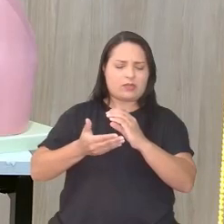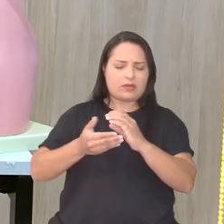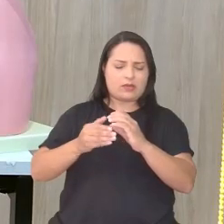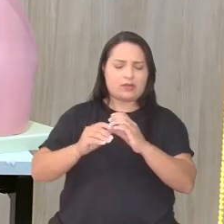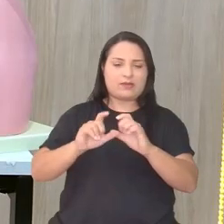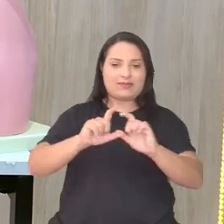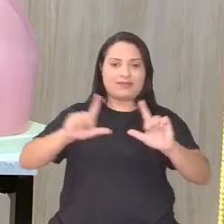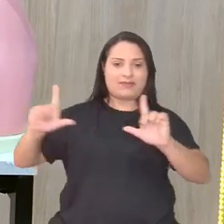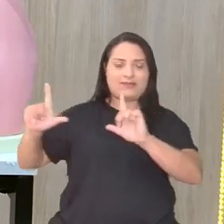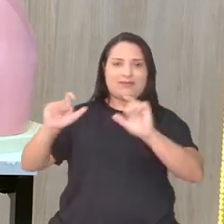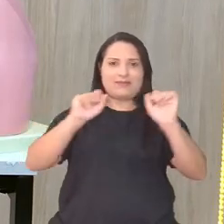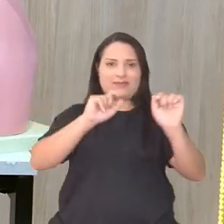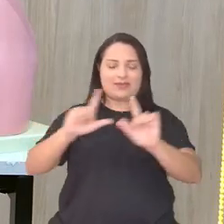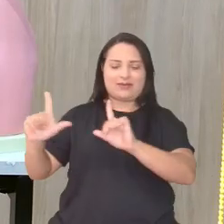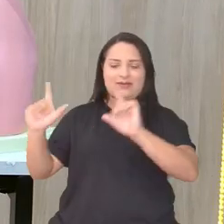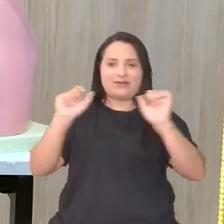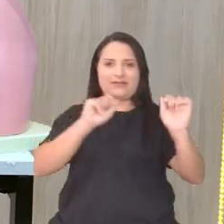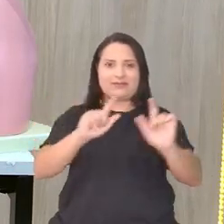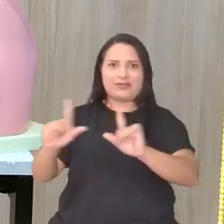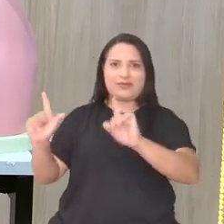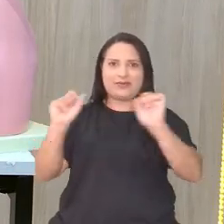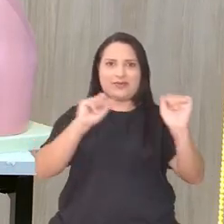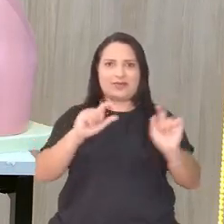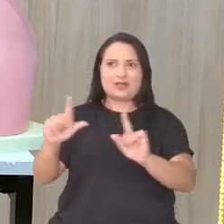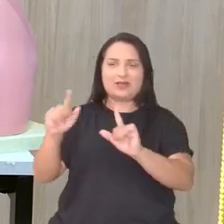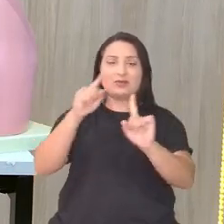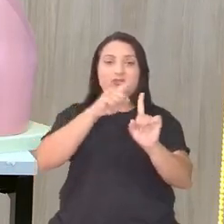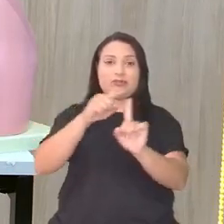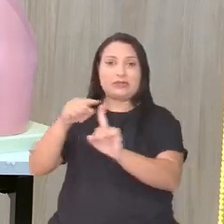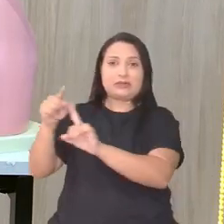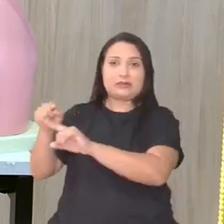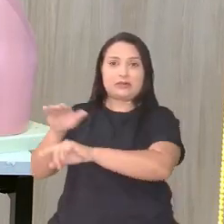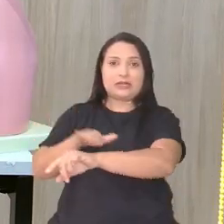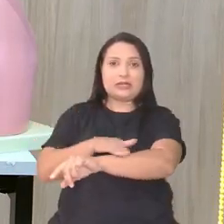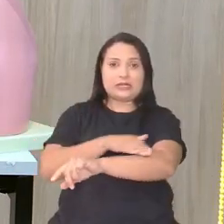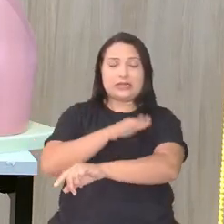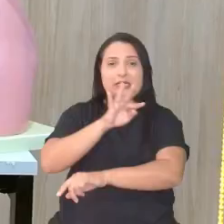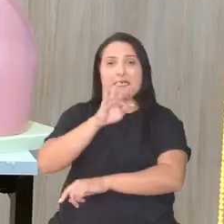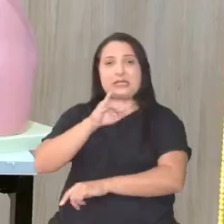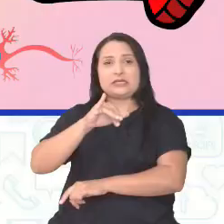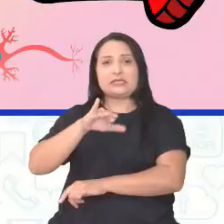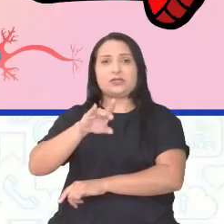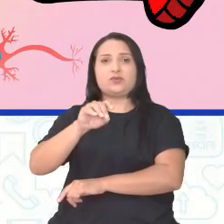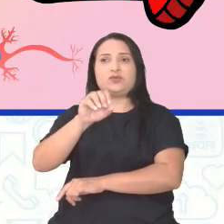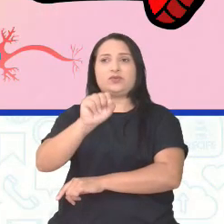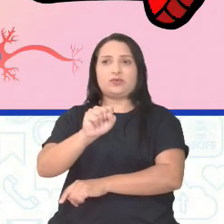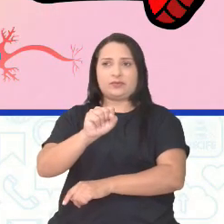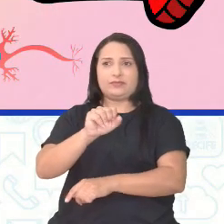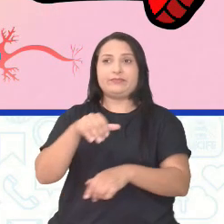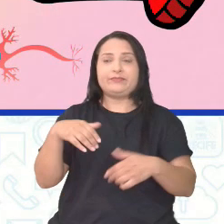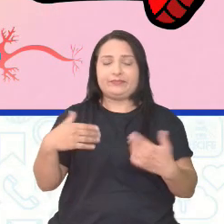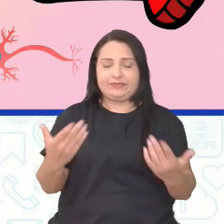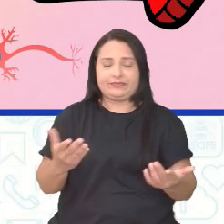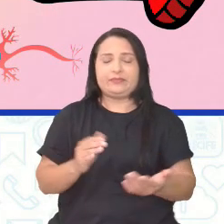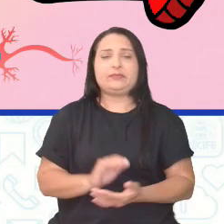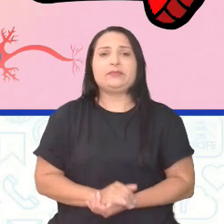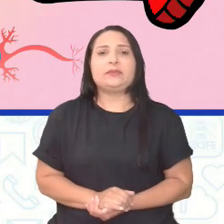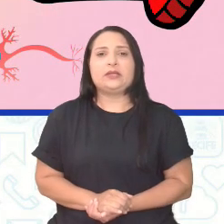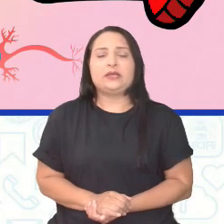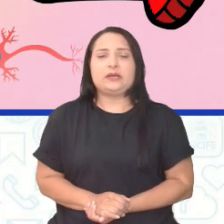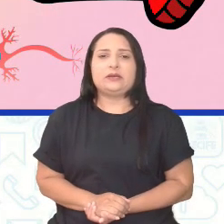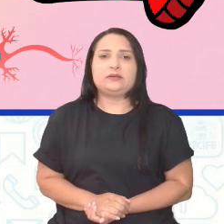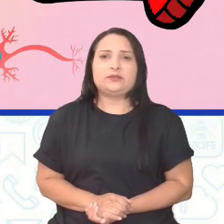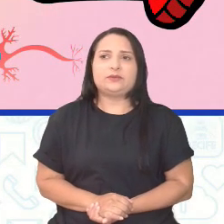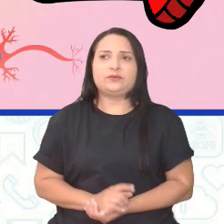algumas imagens representando aí os tipos de tecido, ok? Continuando. Mas, para que a gente possa,